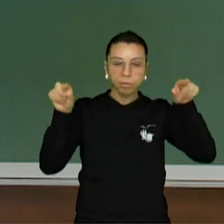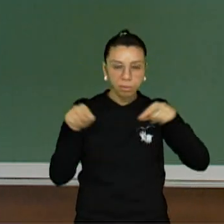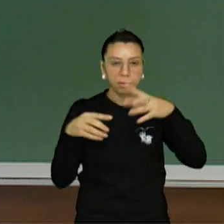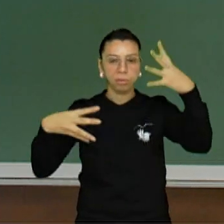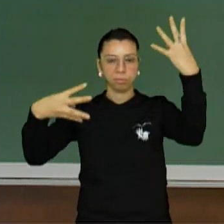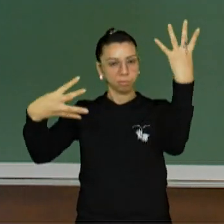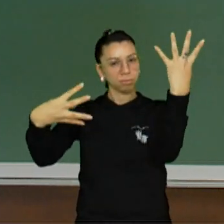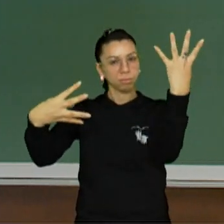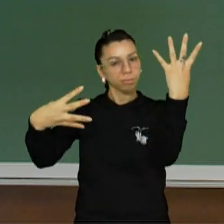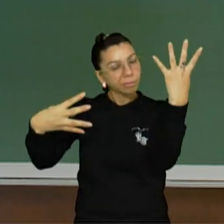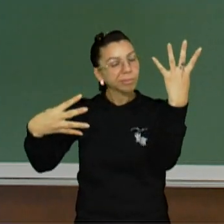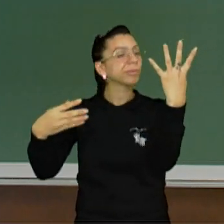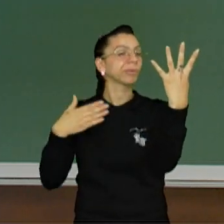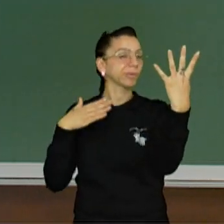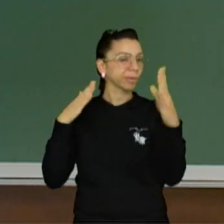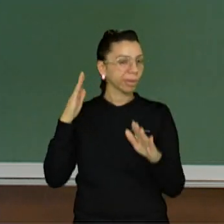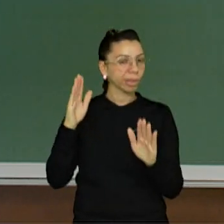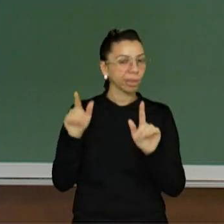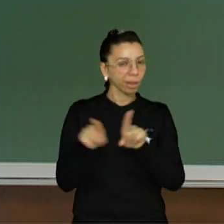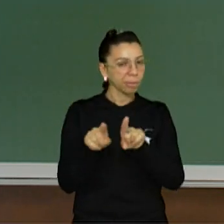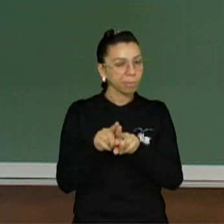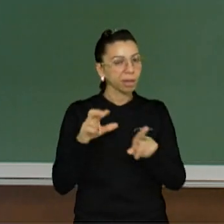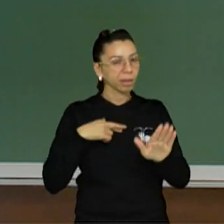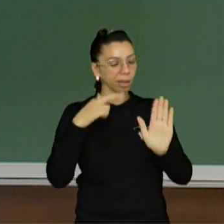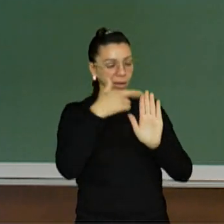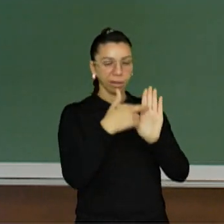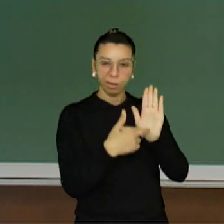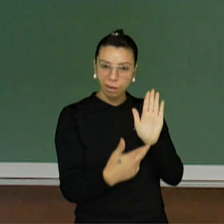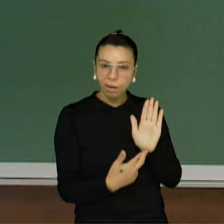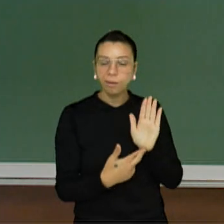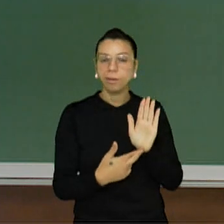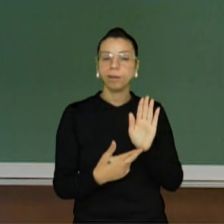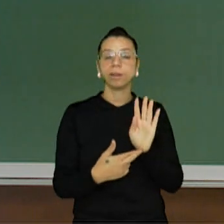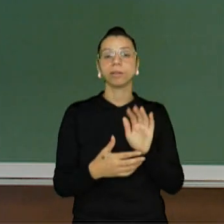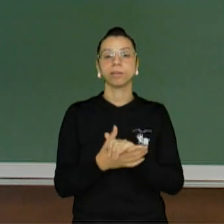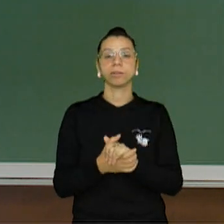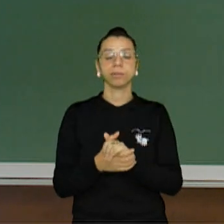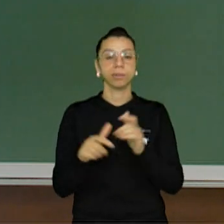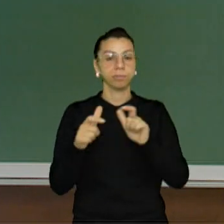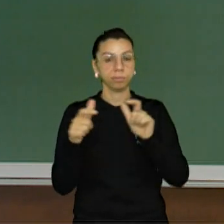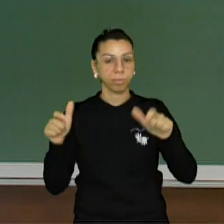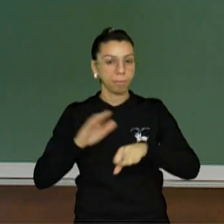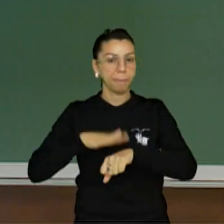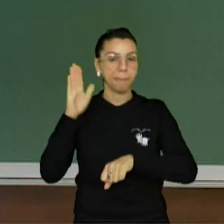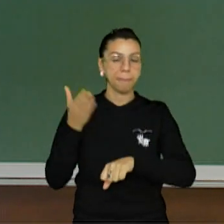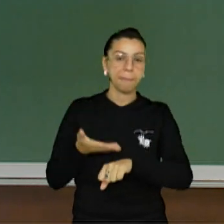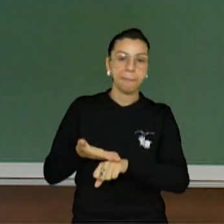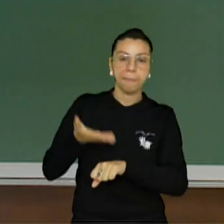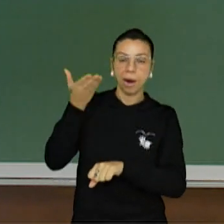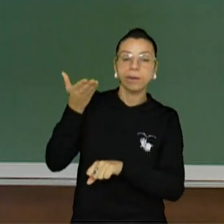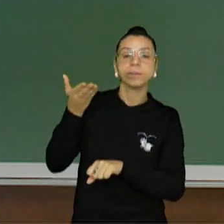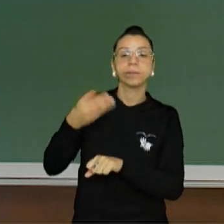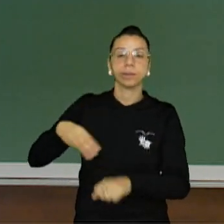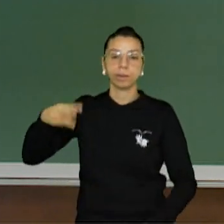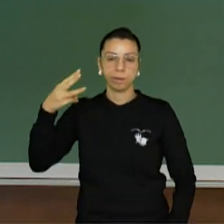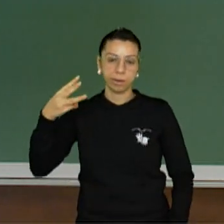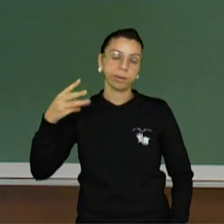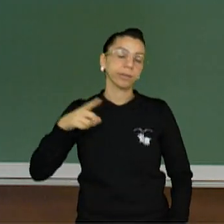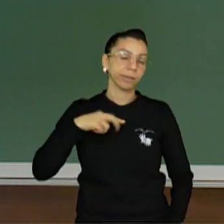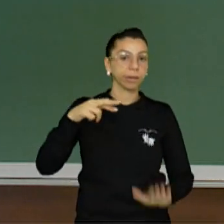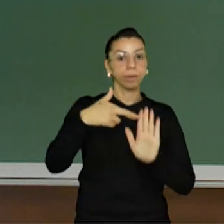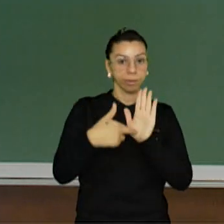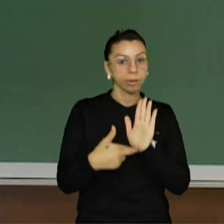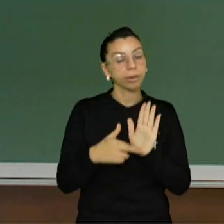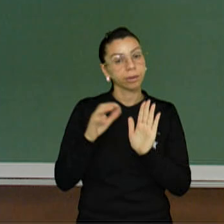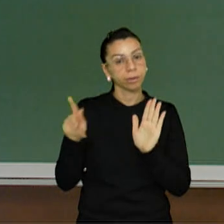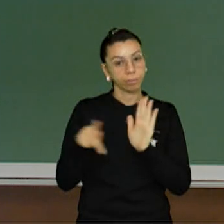por 4? Que a gente tem regras para resolver determinante de matrizes maiores que 3, né? De ordem 3. Tem regras,